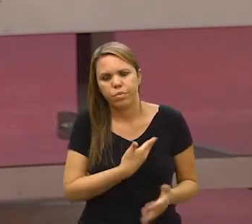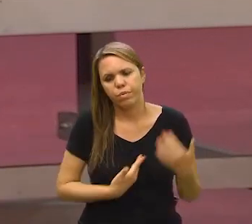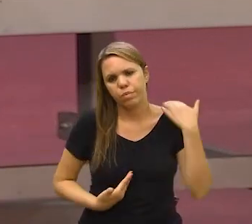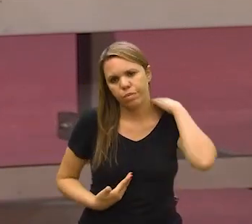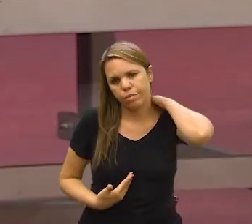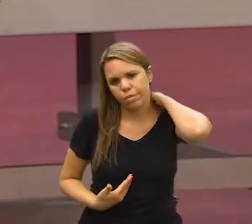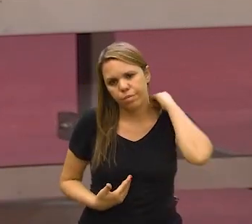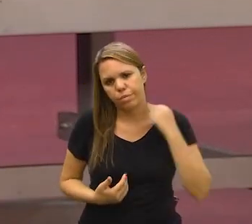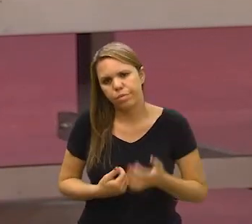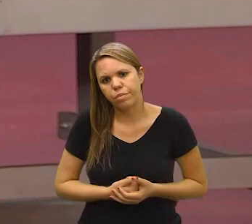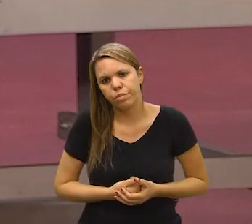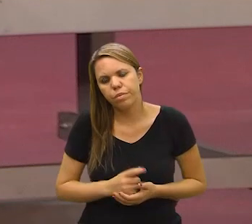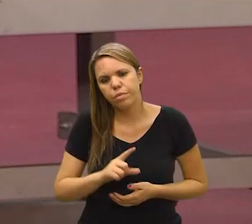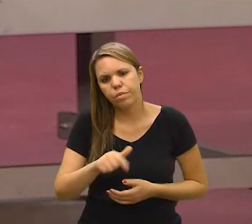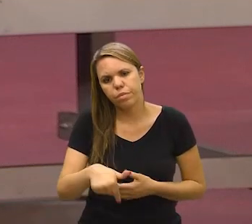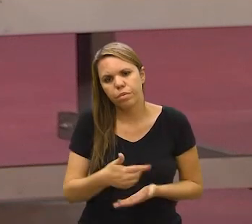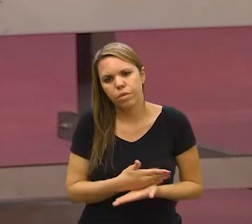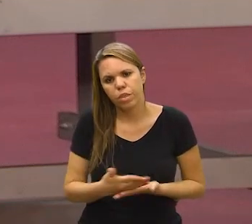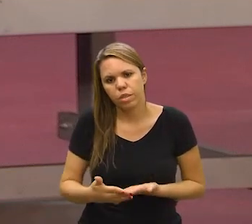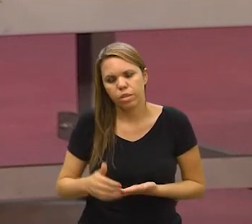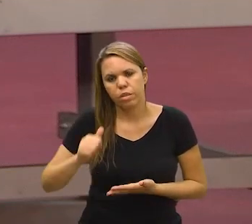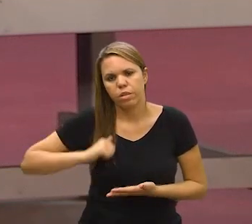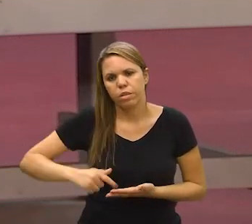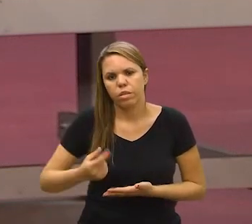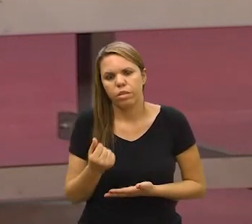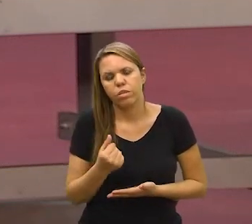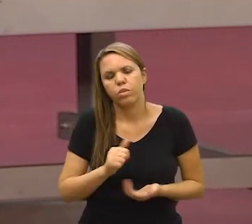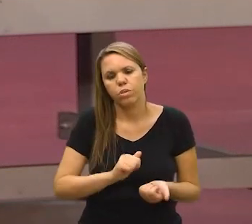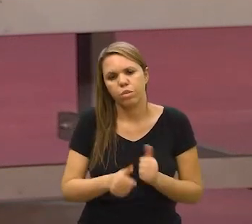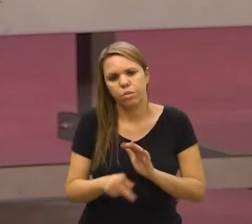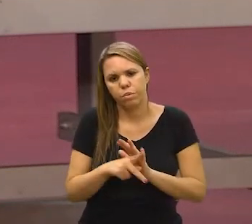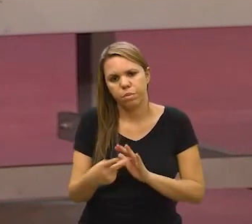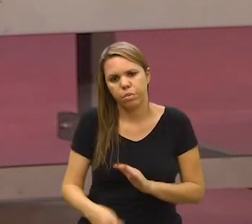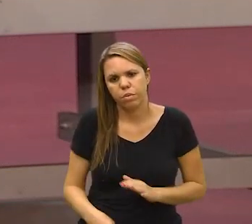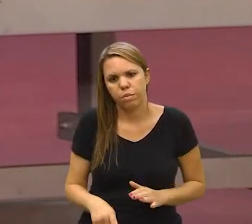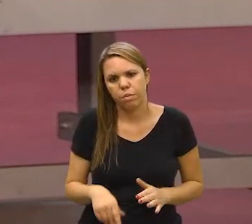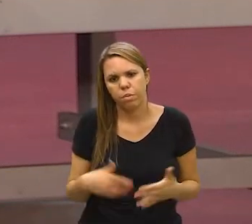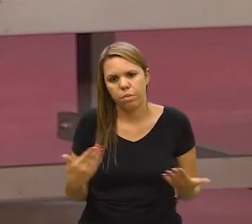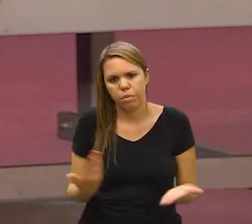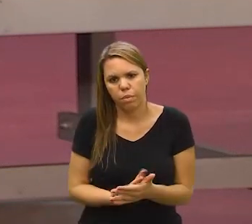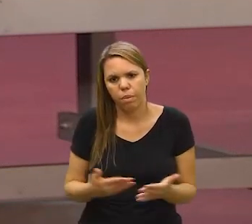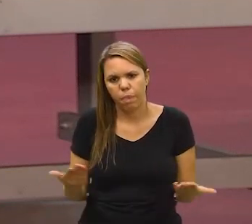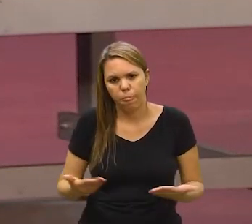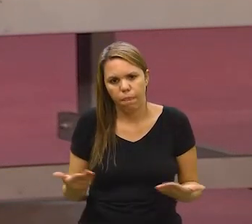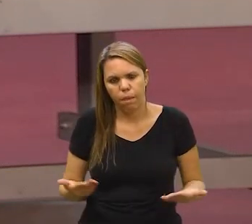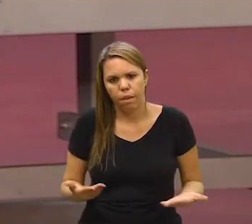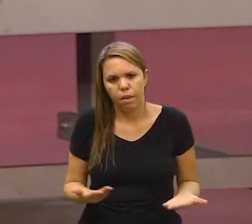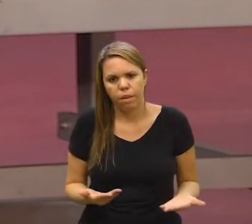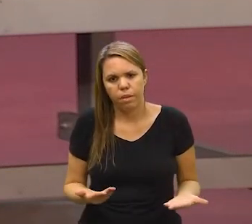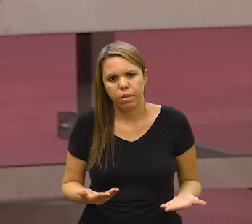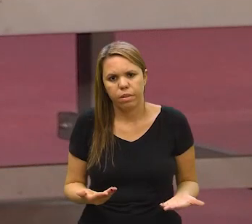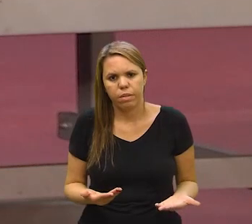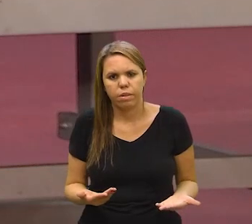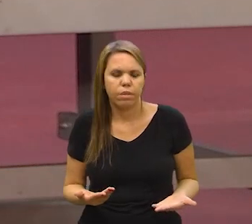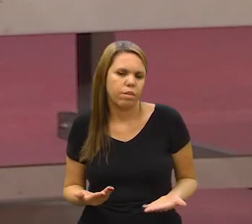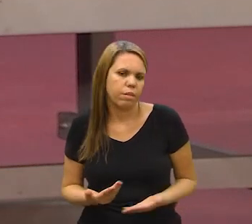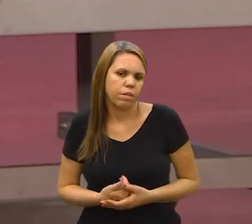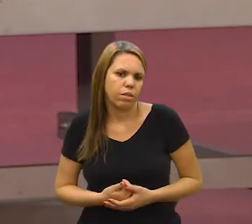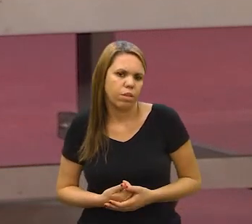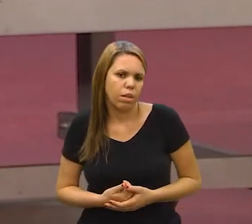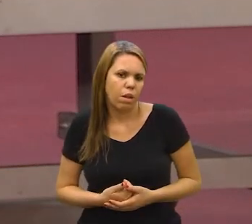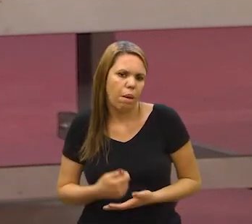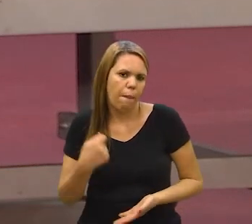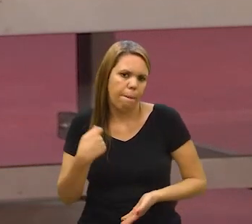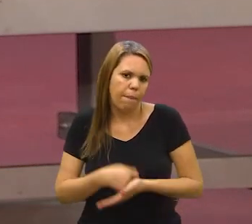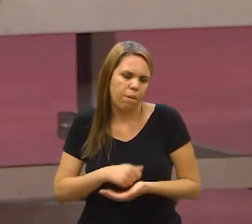governamentais e tudo mais. Depois eu comecei a receber a Bolsa Atleta e é com ela até hoje que eu mantenho, que eu faço